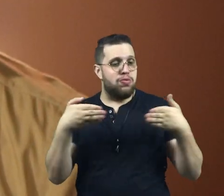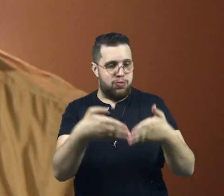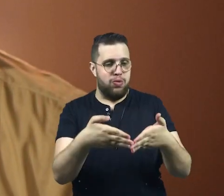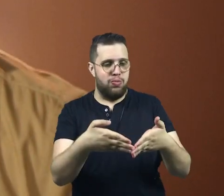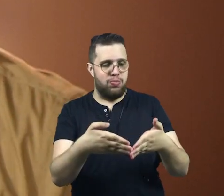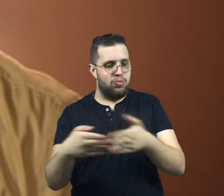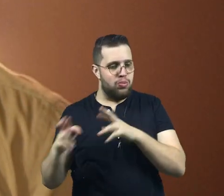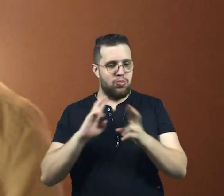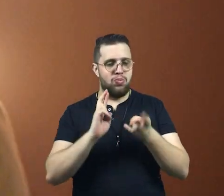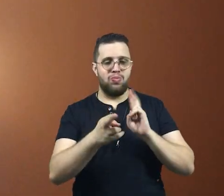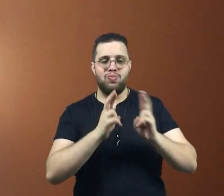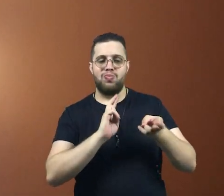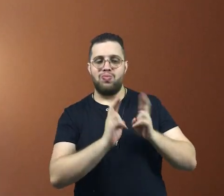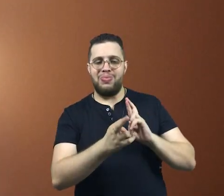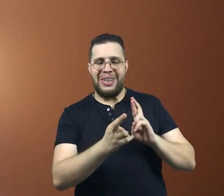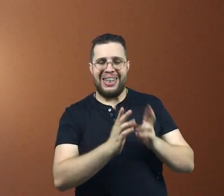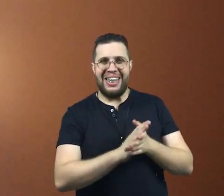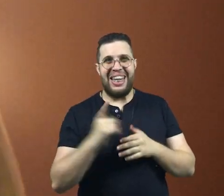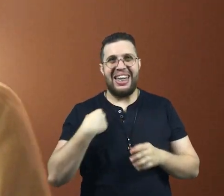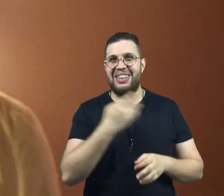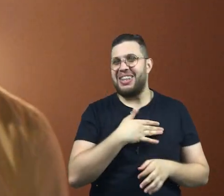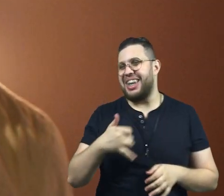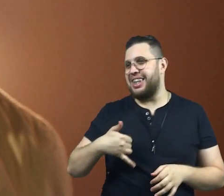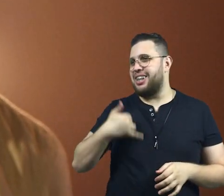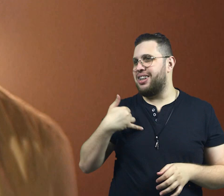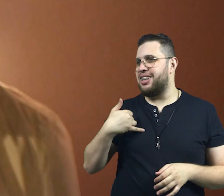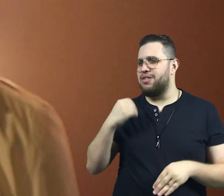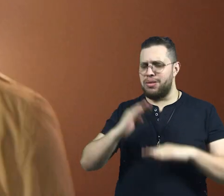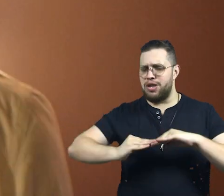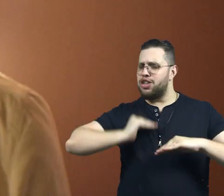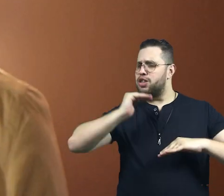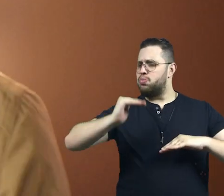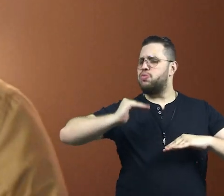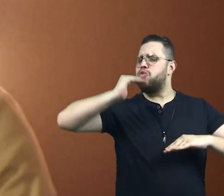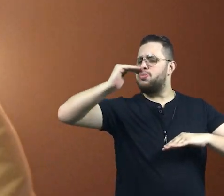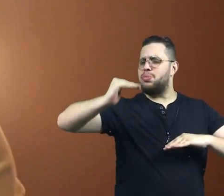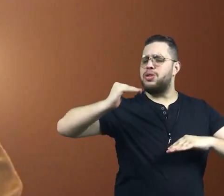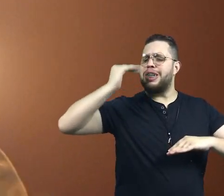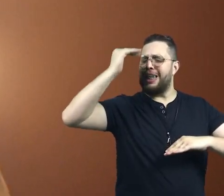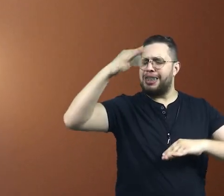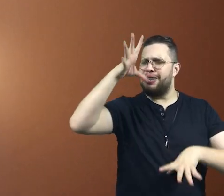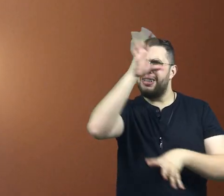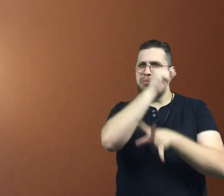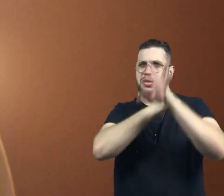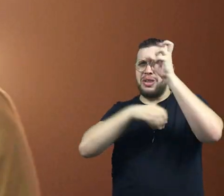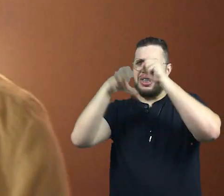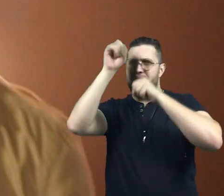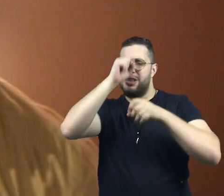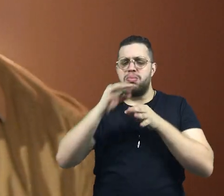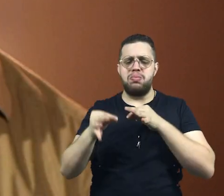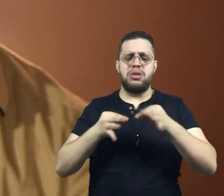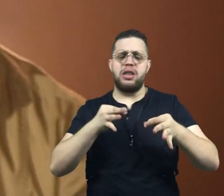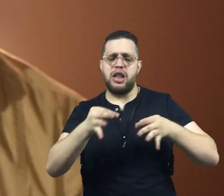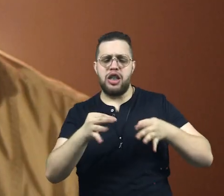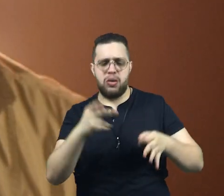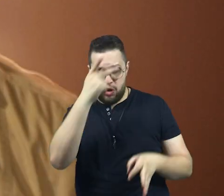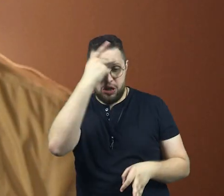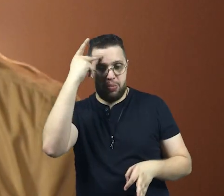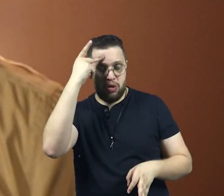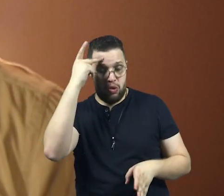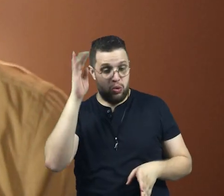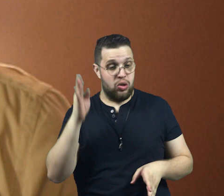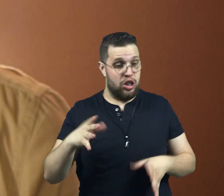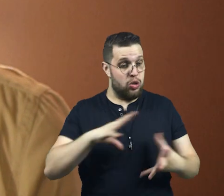relacionamentos, é o não se ofender. Vamos amadurecer. Vamos aprender a lidar uns com os outros. Vamos aprender a lidar neste